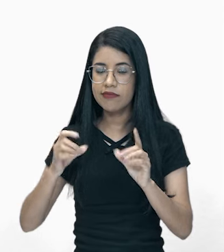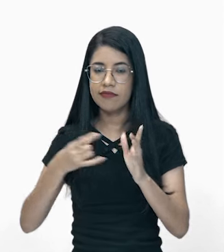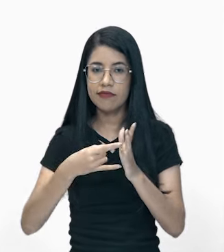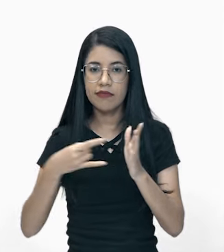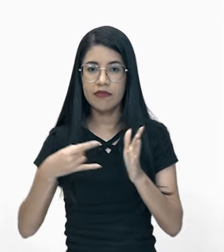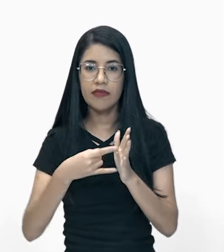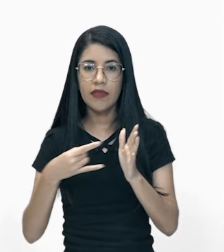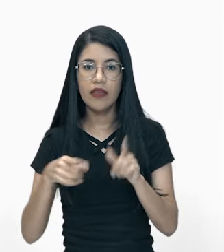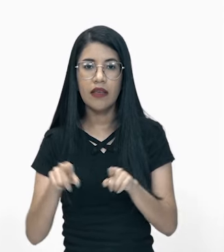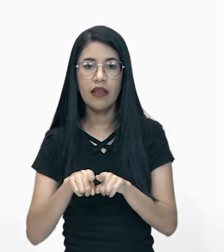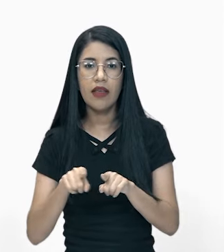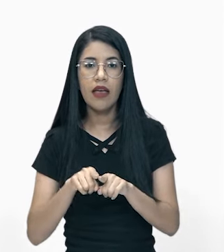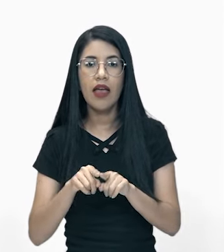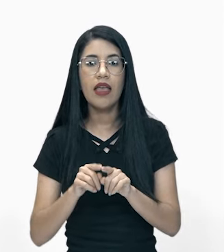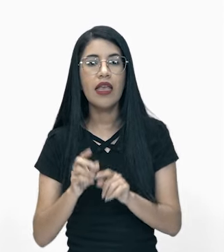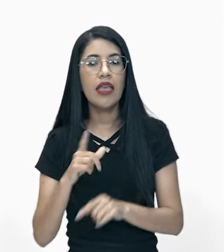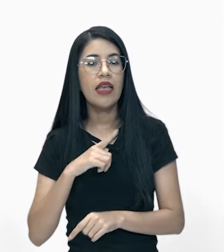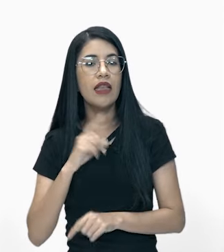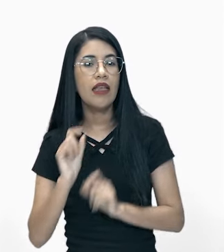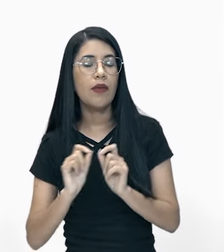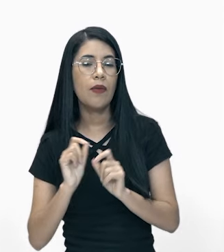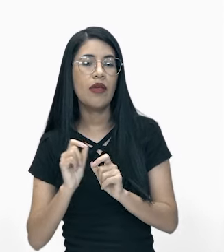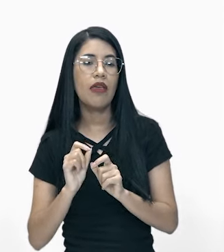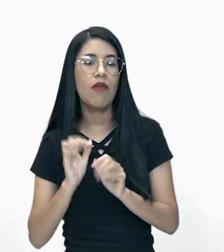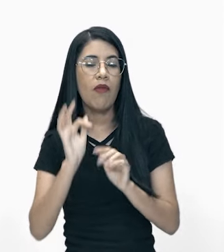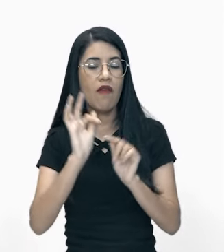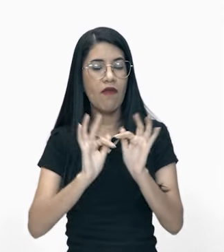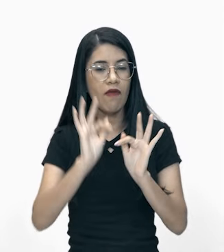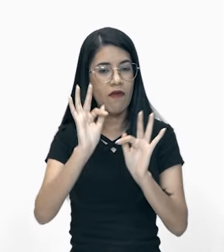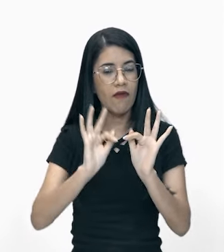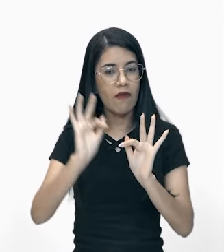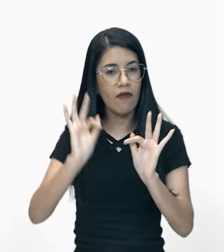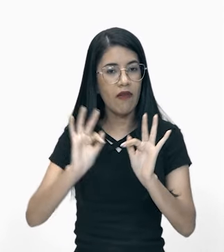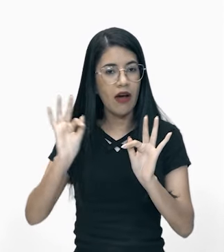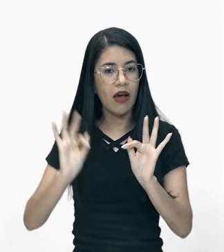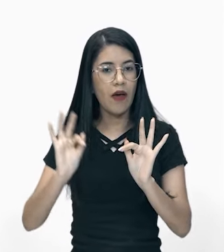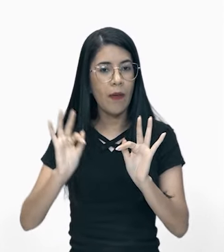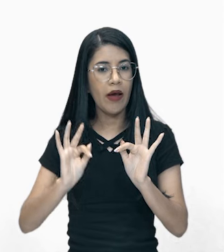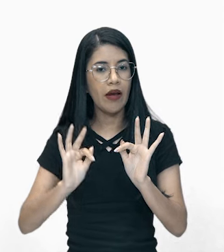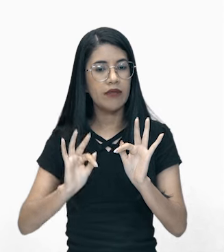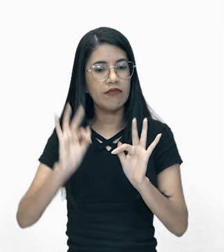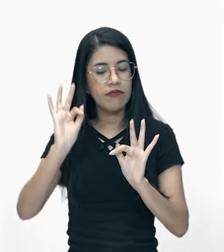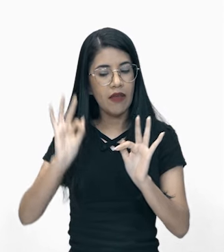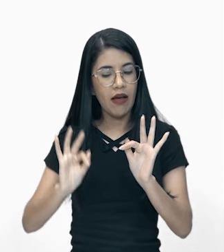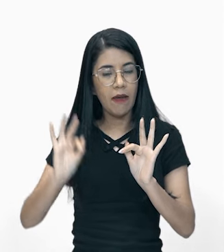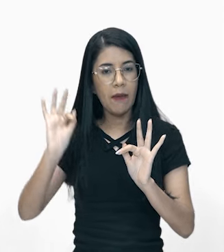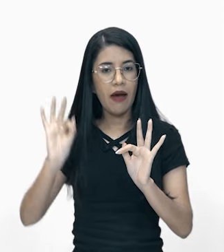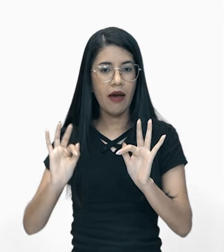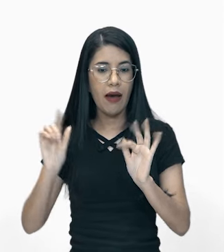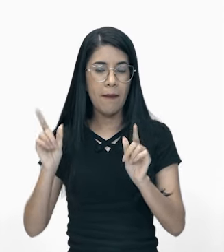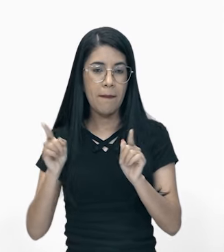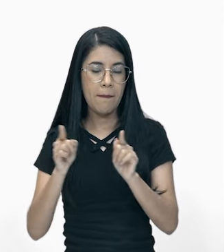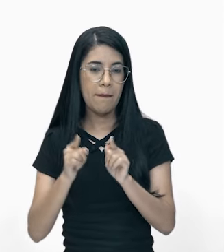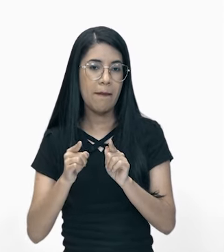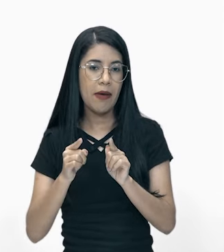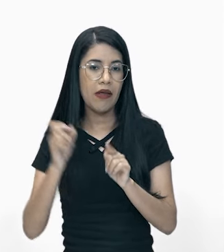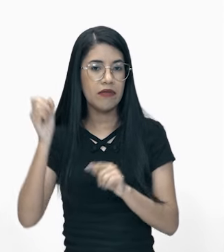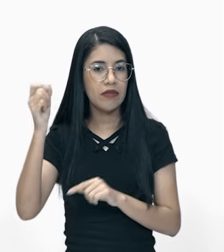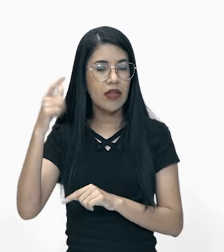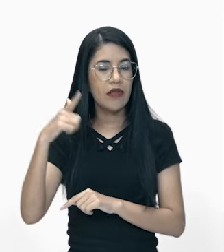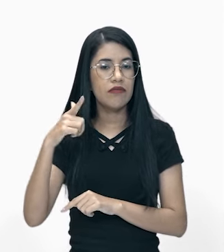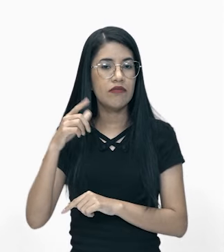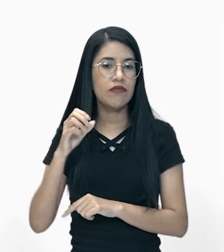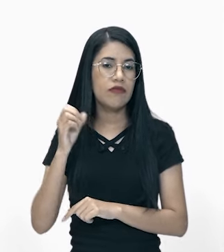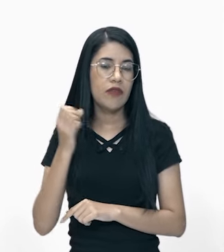eletromagnética que possui frequência de oscilação menor que o da luz